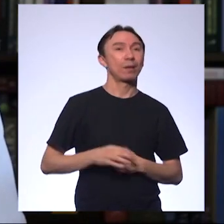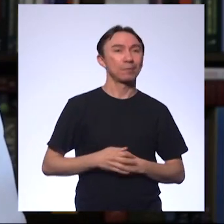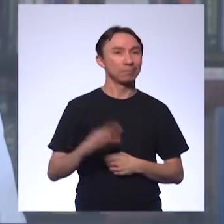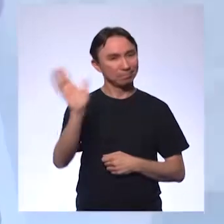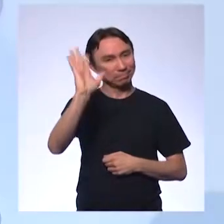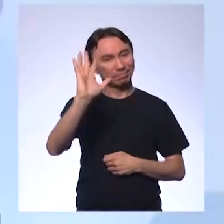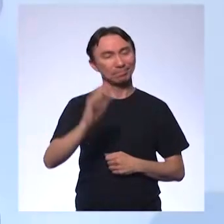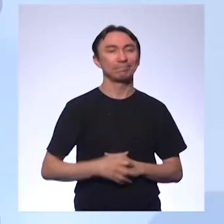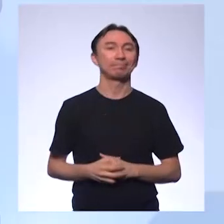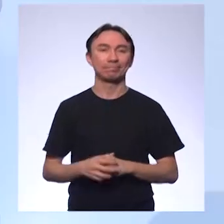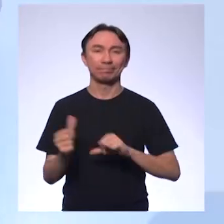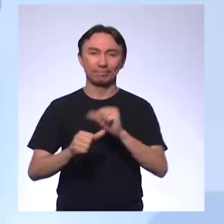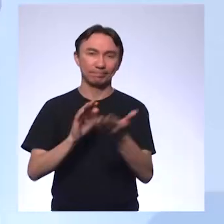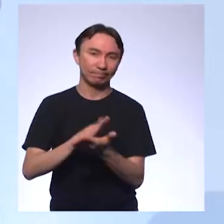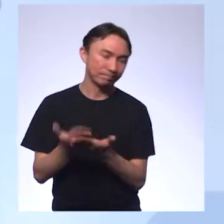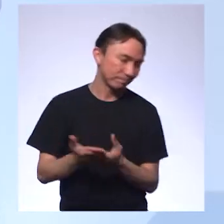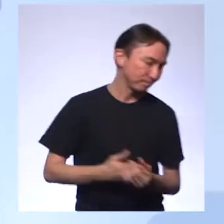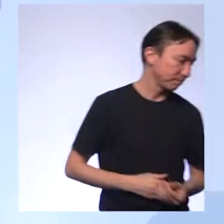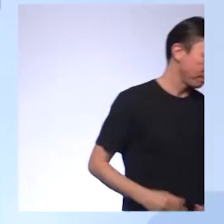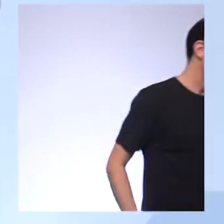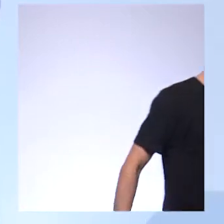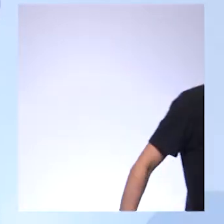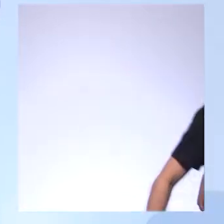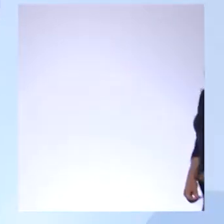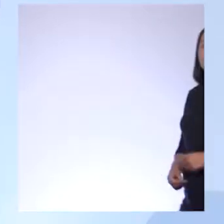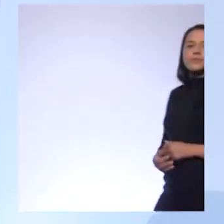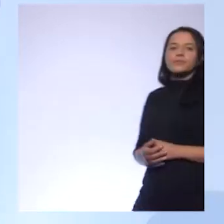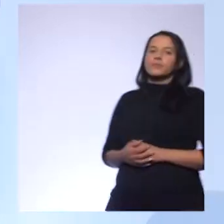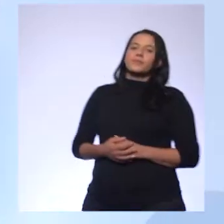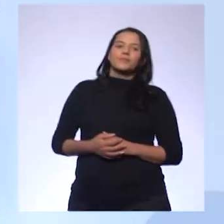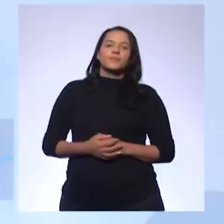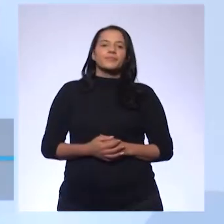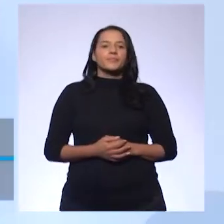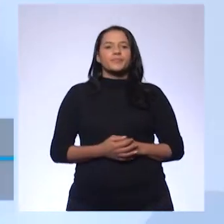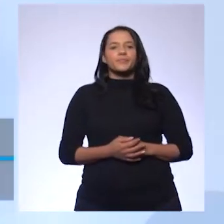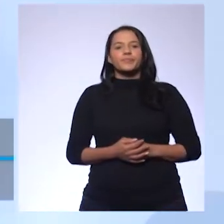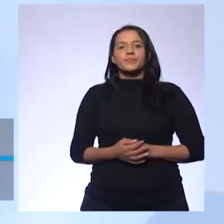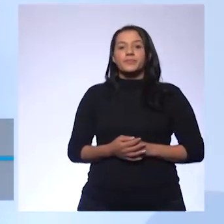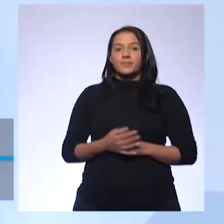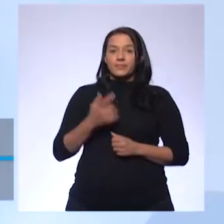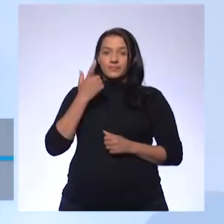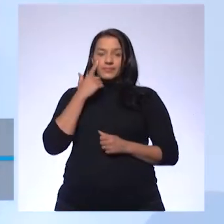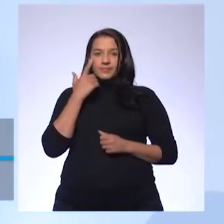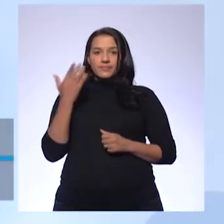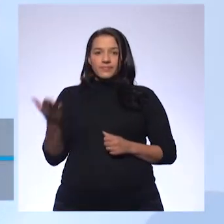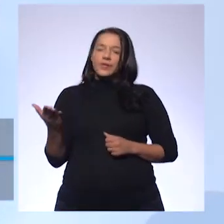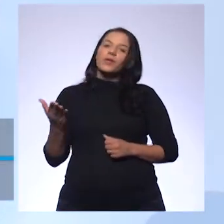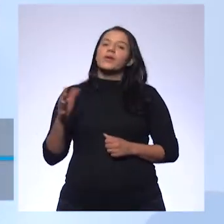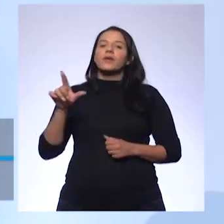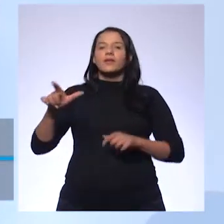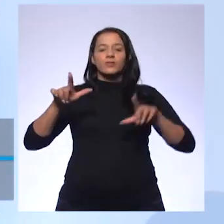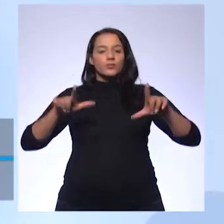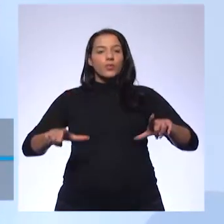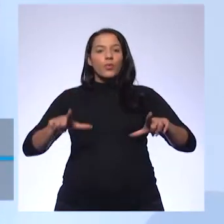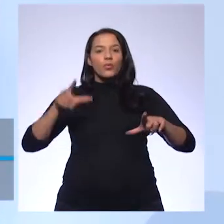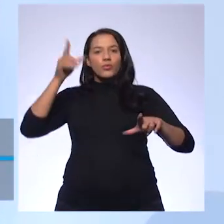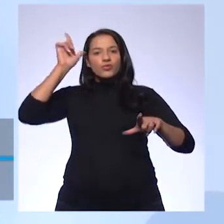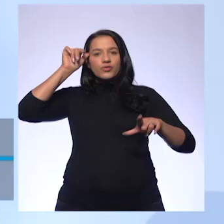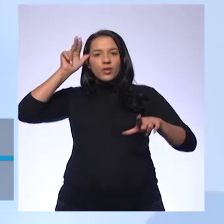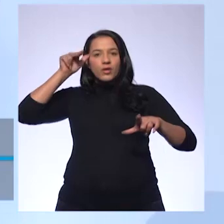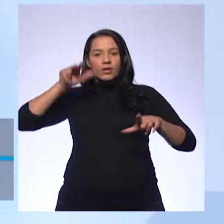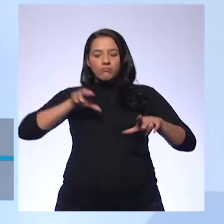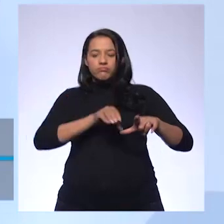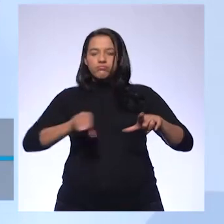próxima. Vocês viram que o Gabriel explicou muito bem, né, por que o xadrez é uma metáfora da vida, né? A gente